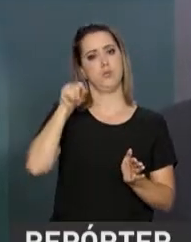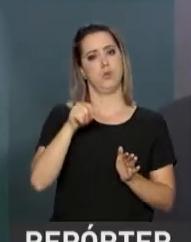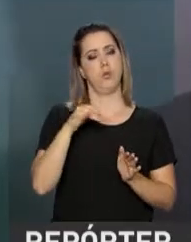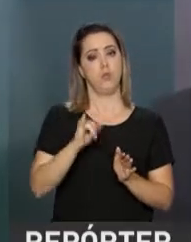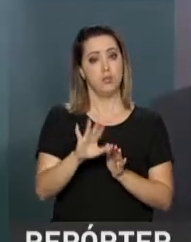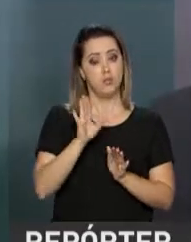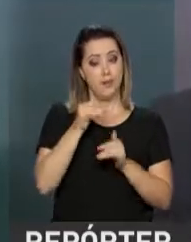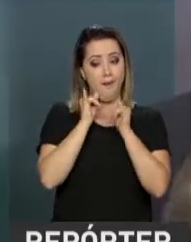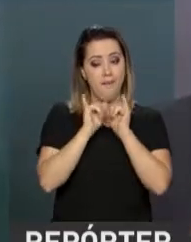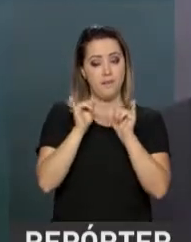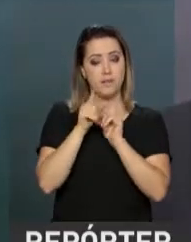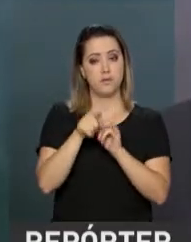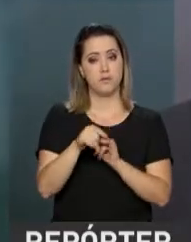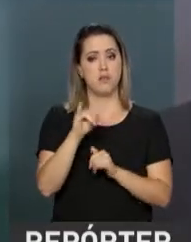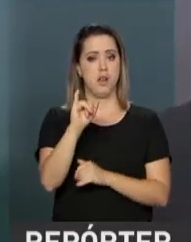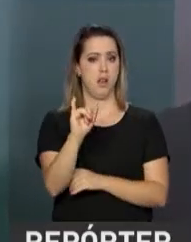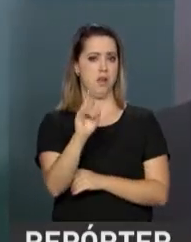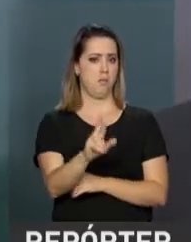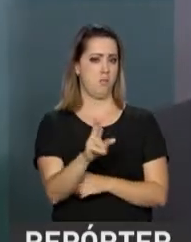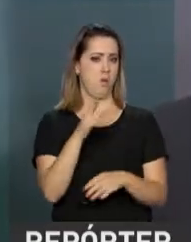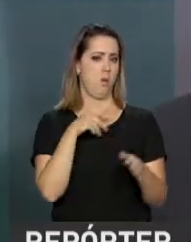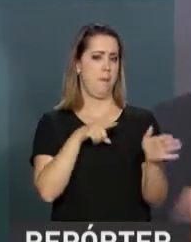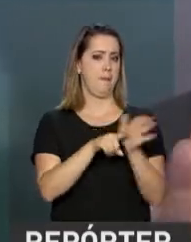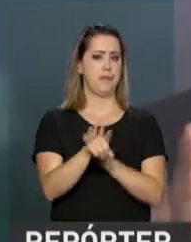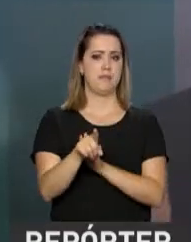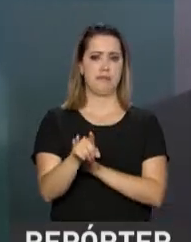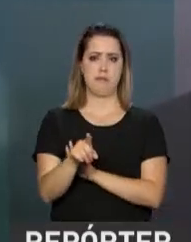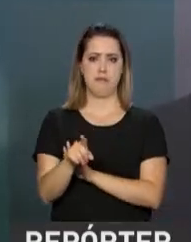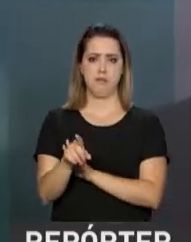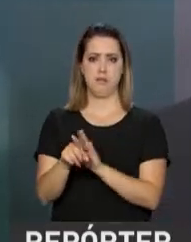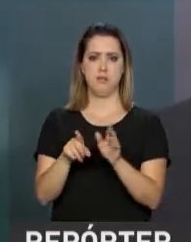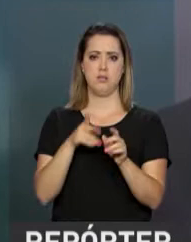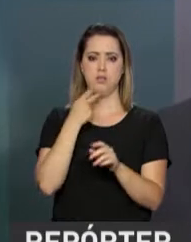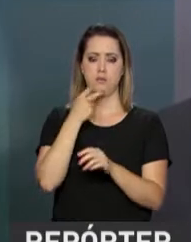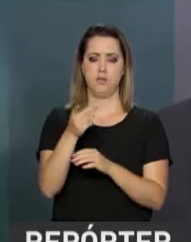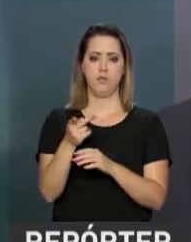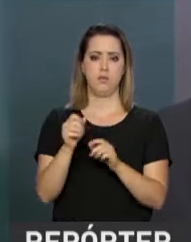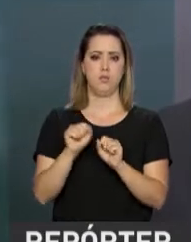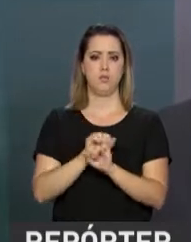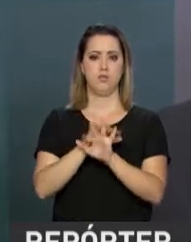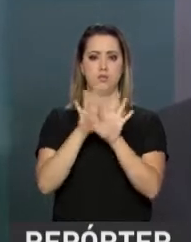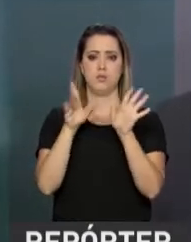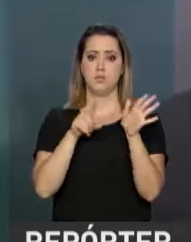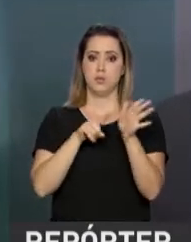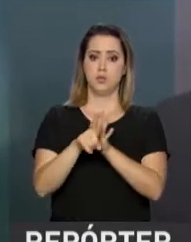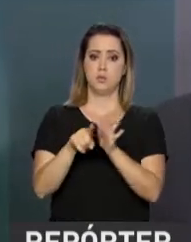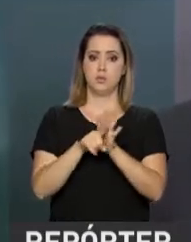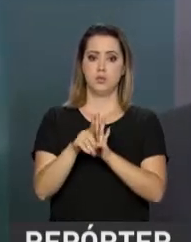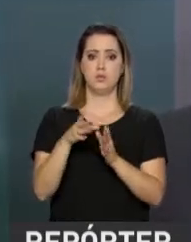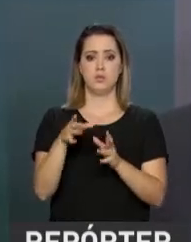menção à questão de estudos a transparência é